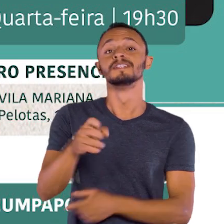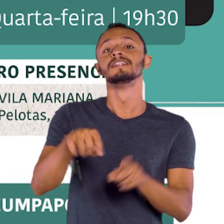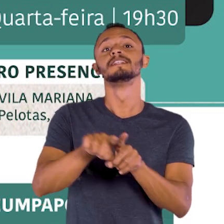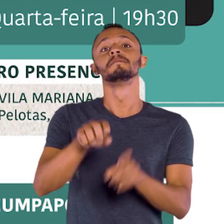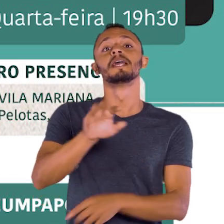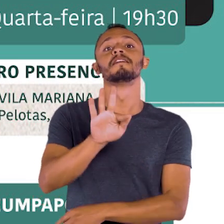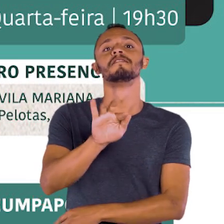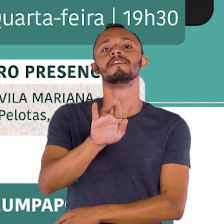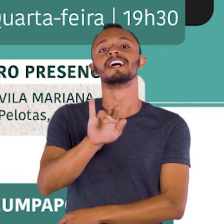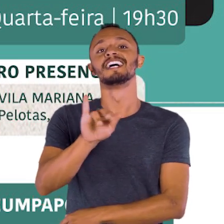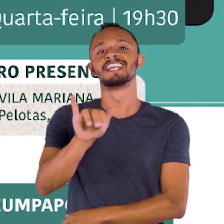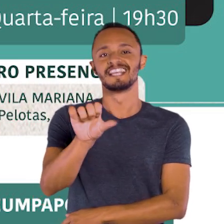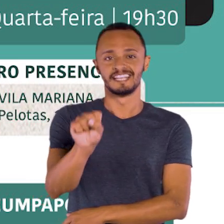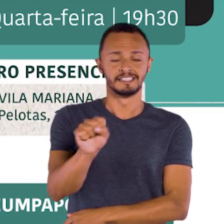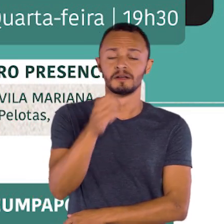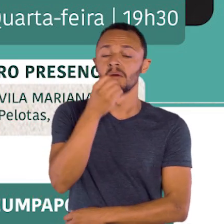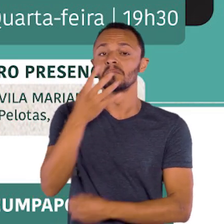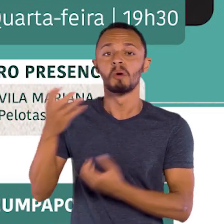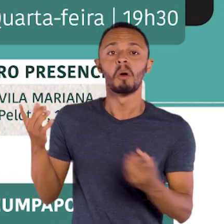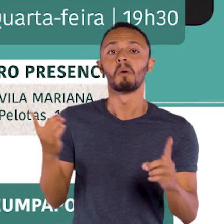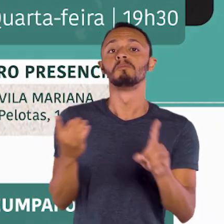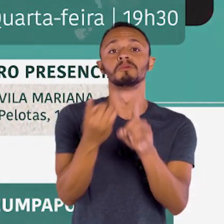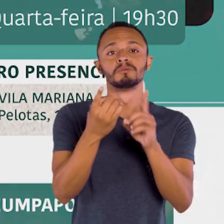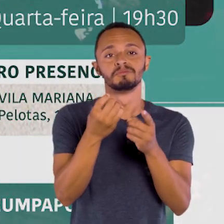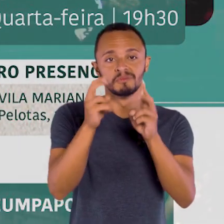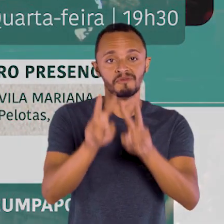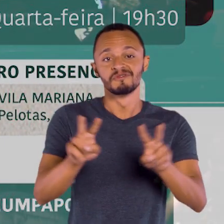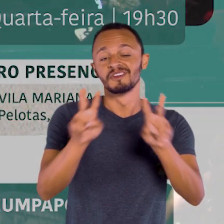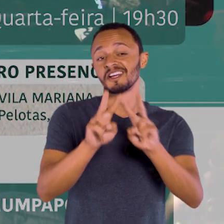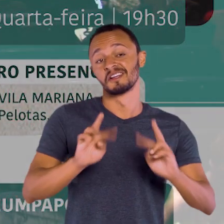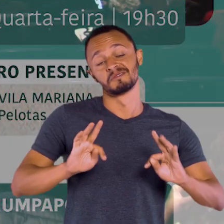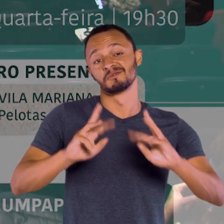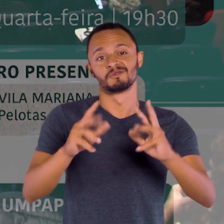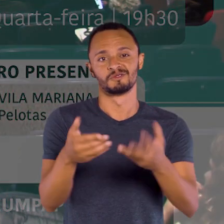Farias. Um ótimo encontro a todas e todos.